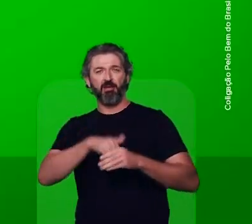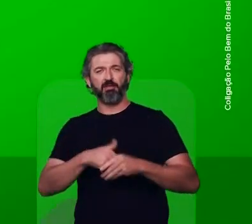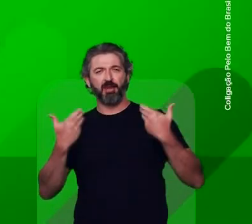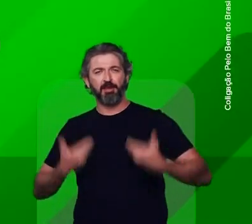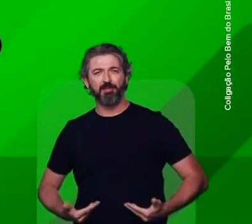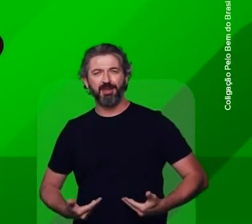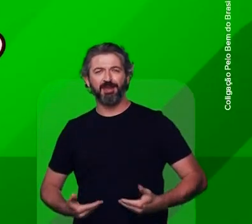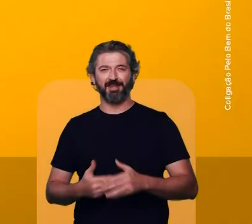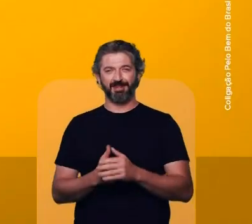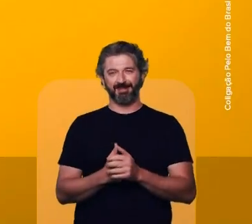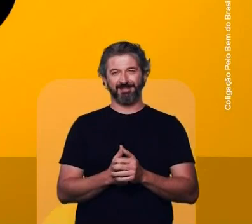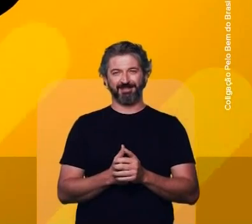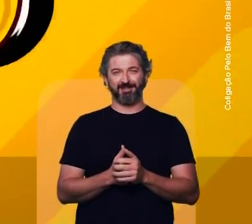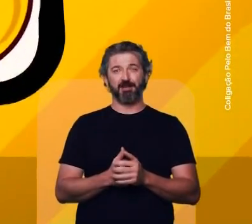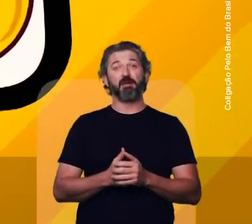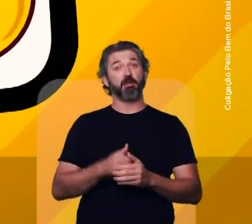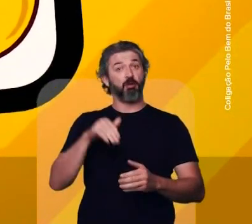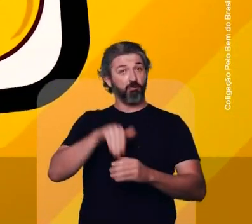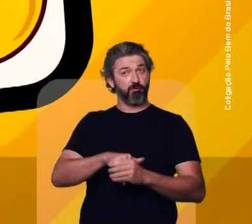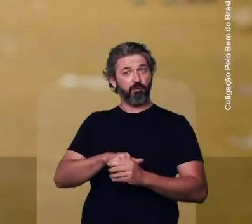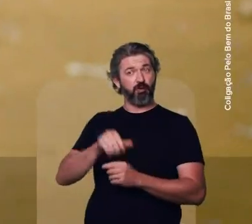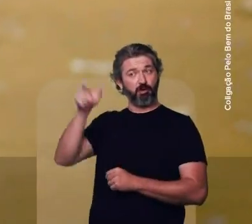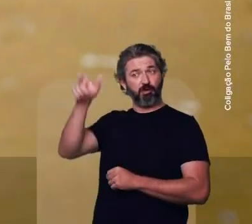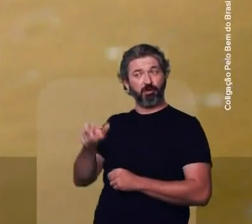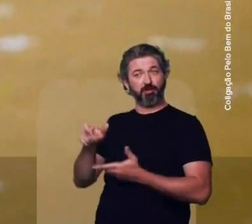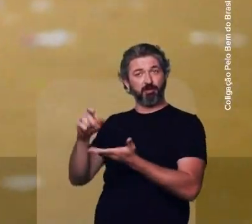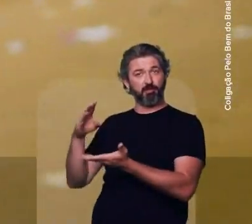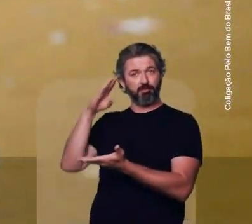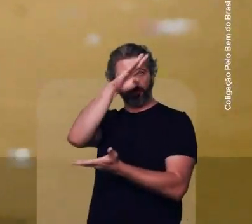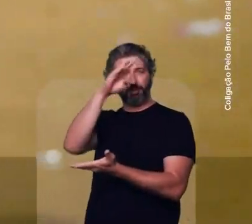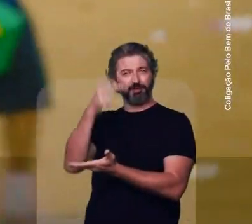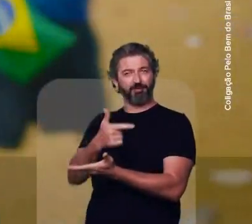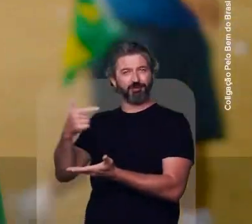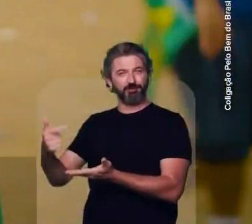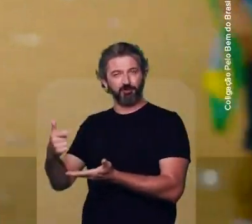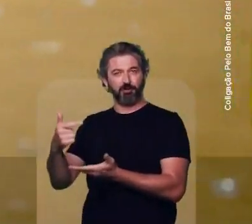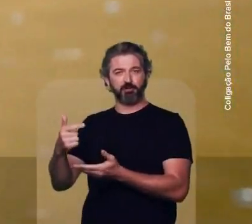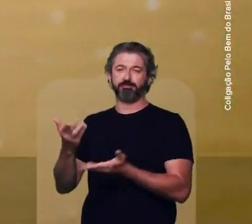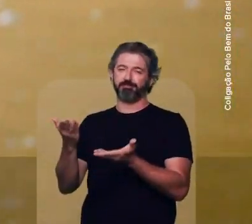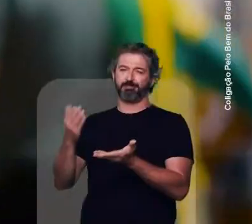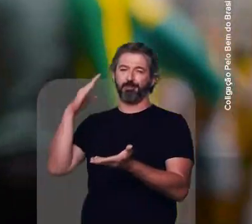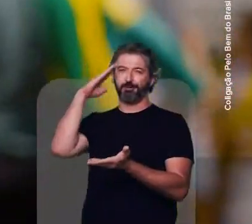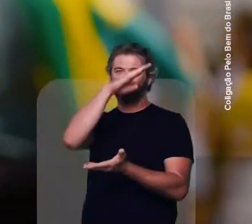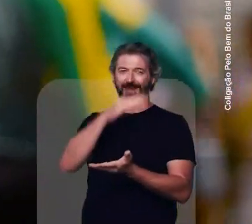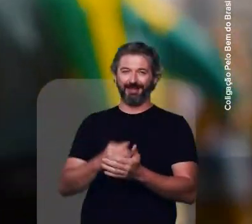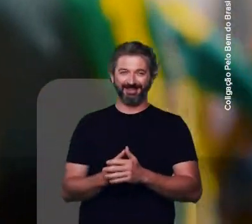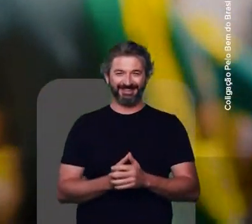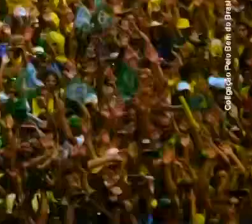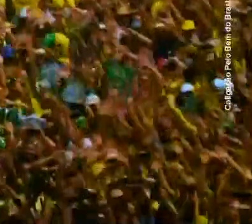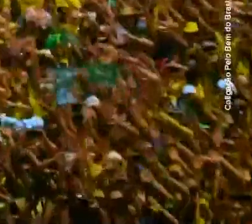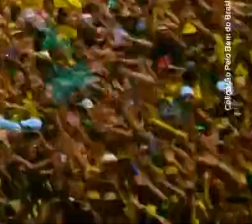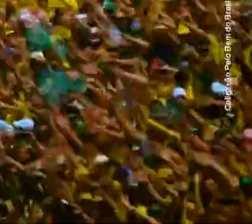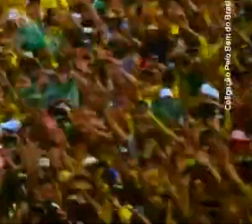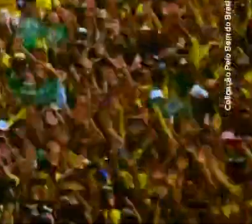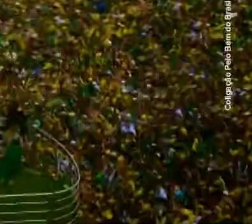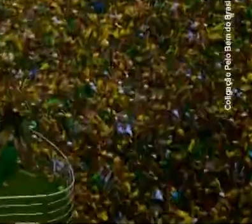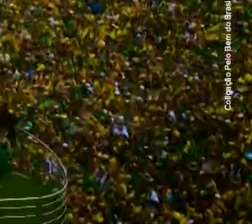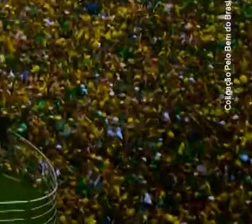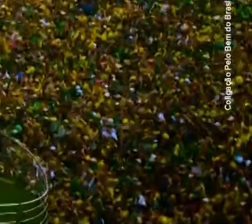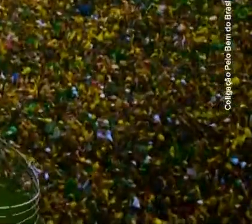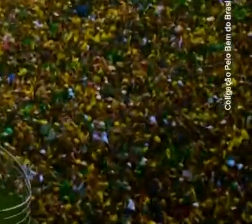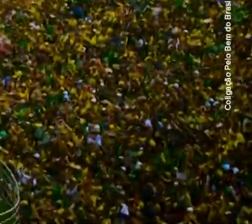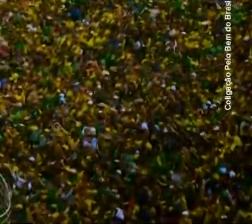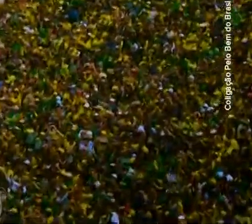mim. Vota em mim. Vota em mim. Vota nele. Vota no Bolsonaro 22. O Bolsonaro.